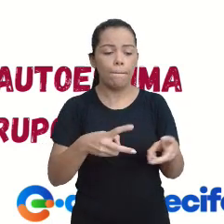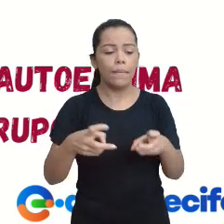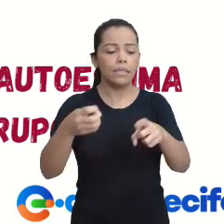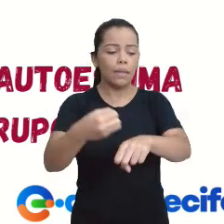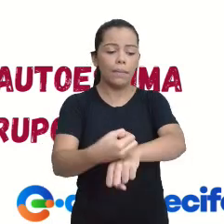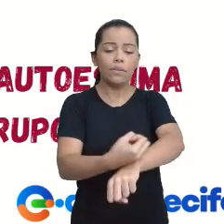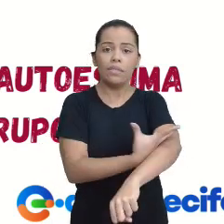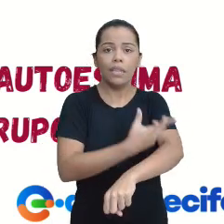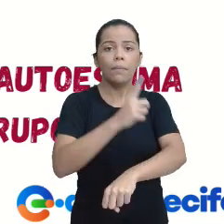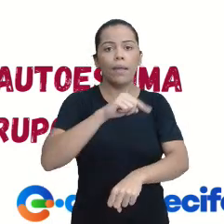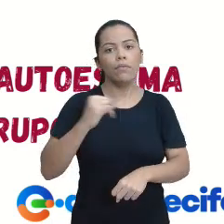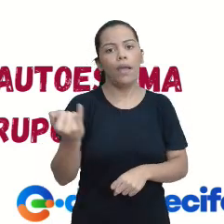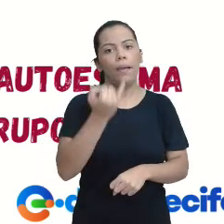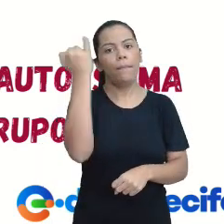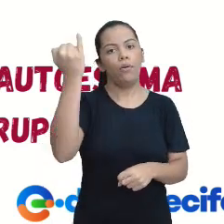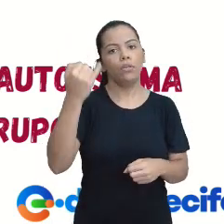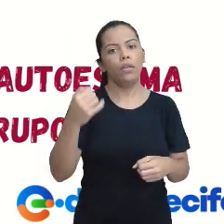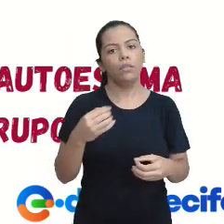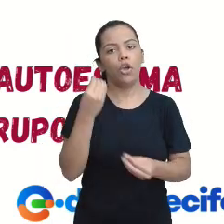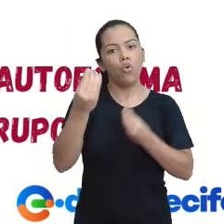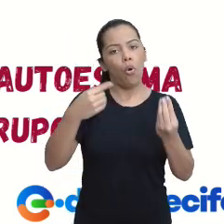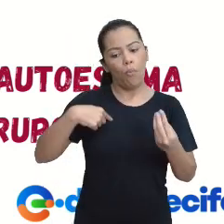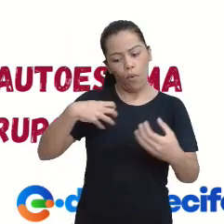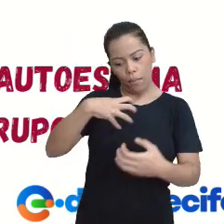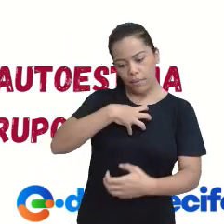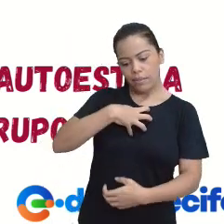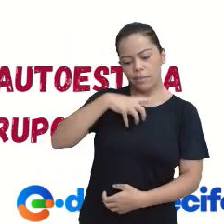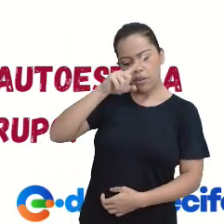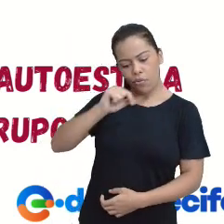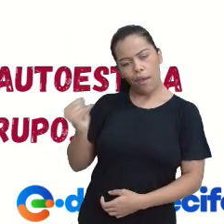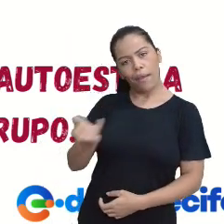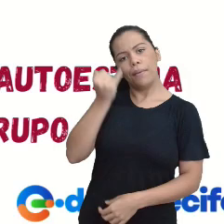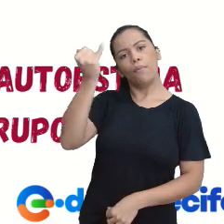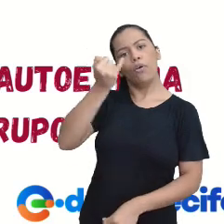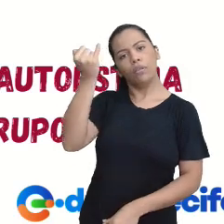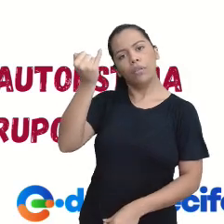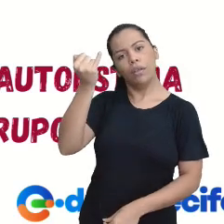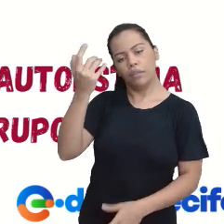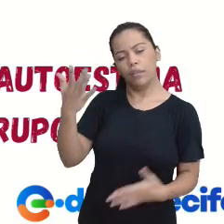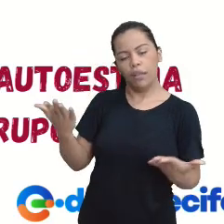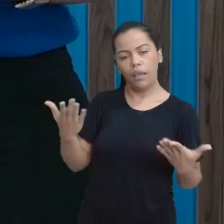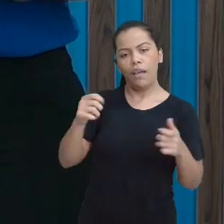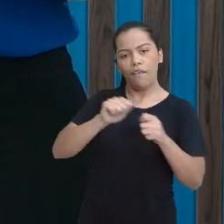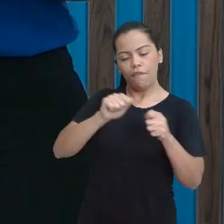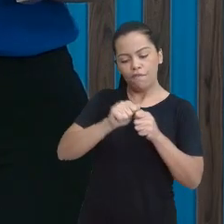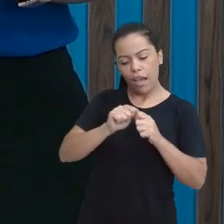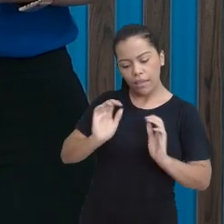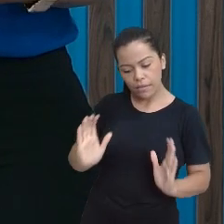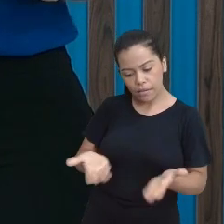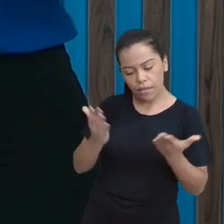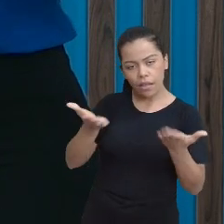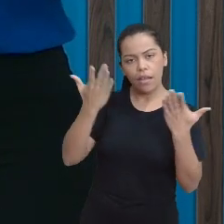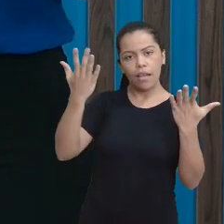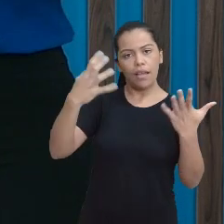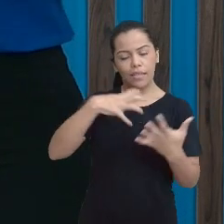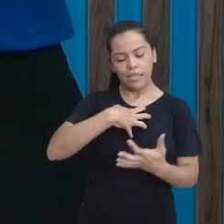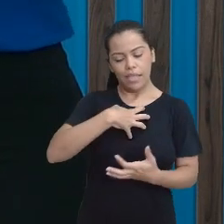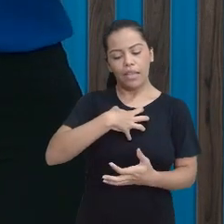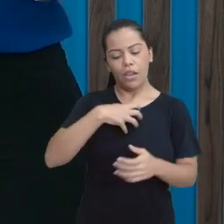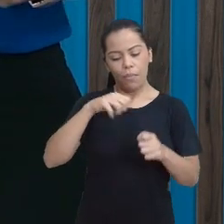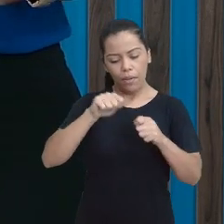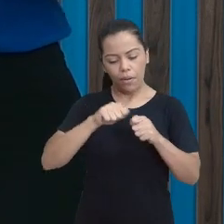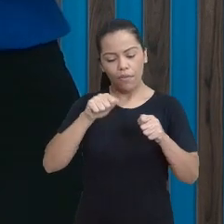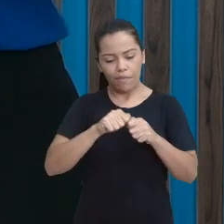de verdade é instigante, ela motiva, ela gera uma sensação, ela gera